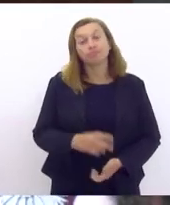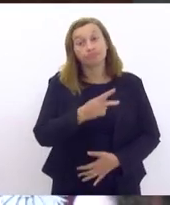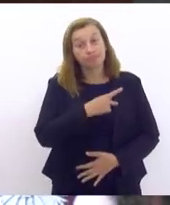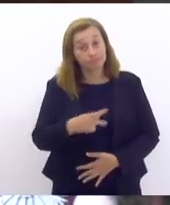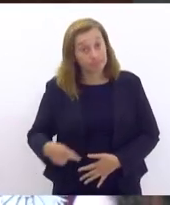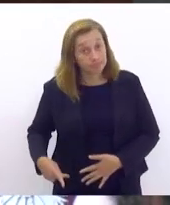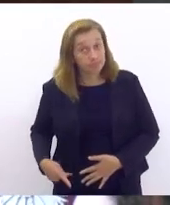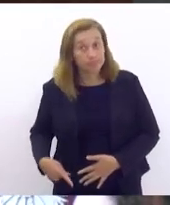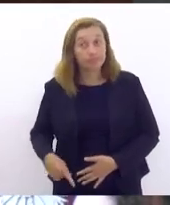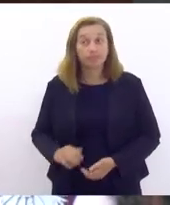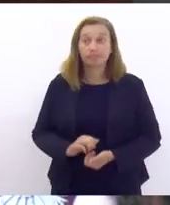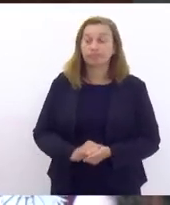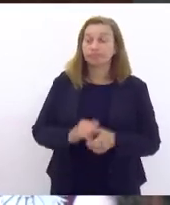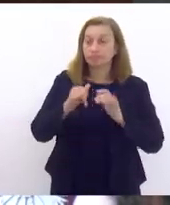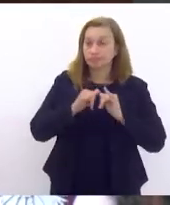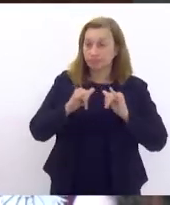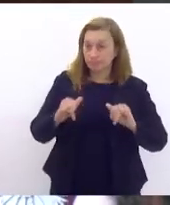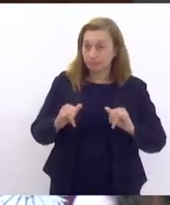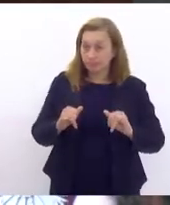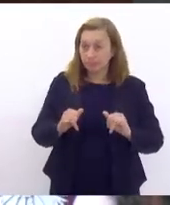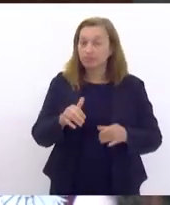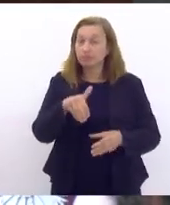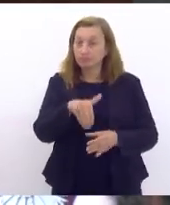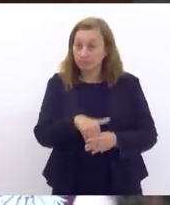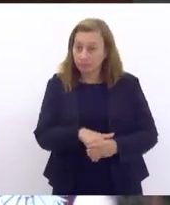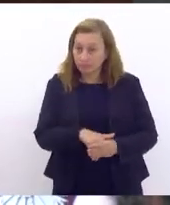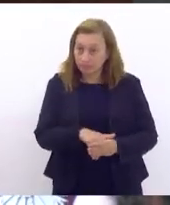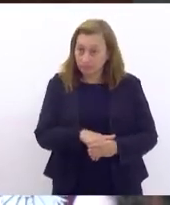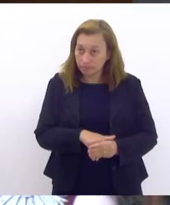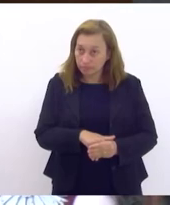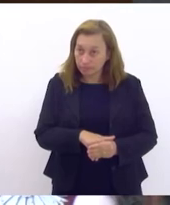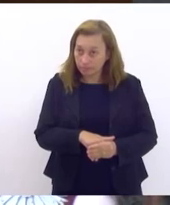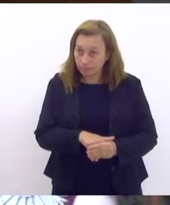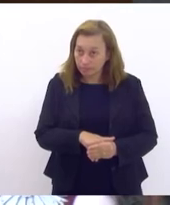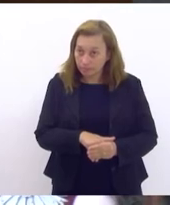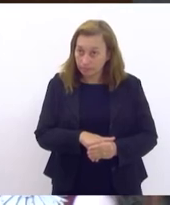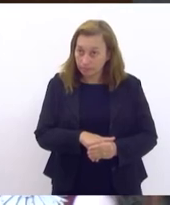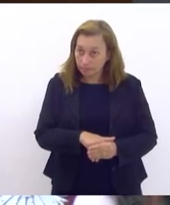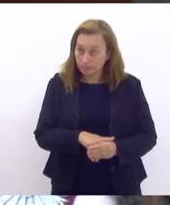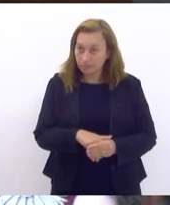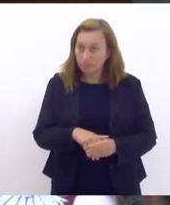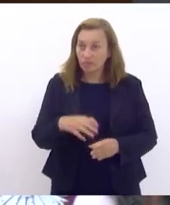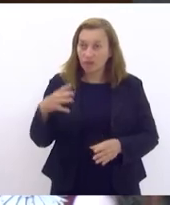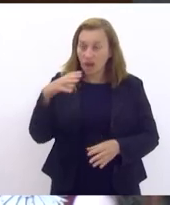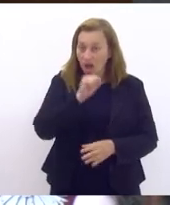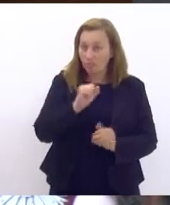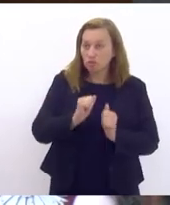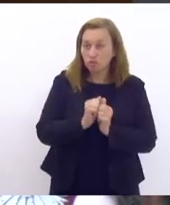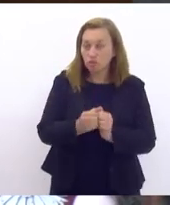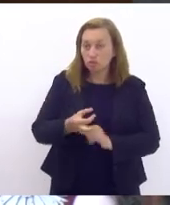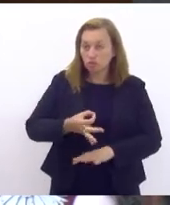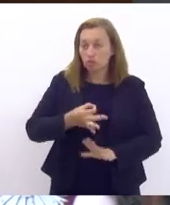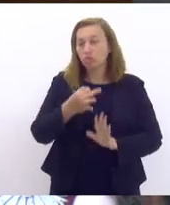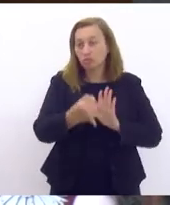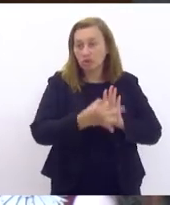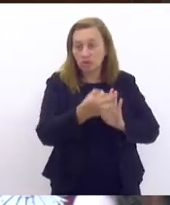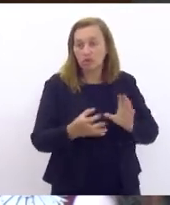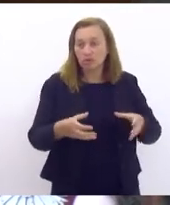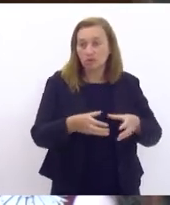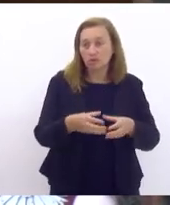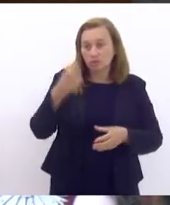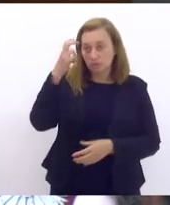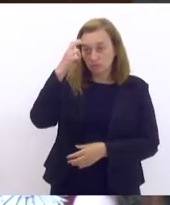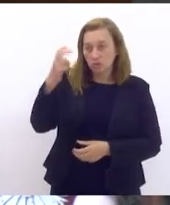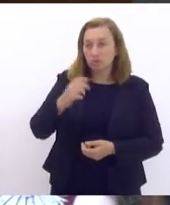Presidenta, vou fazer aqui a declaração de voto de maneira até antecipada, junto com o meu parecer como presidente da Comissão de